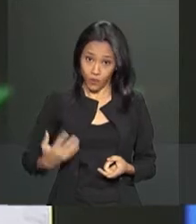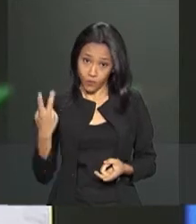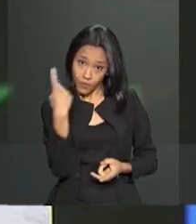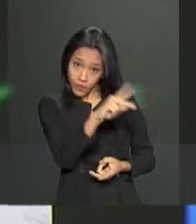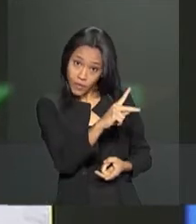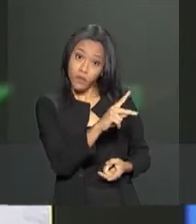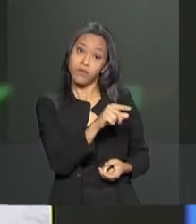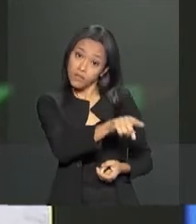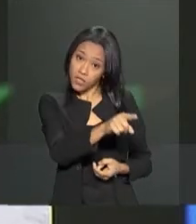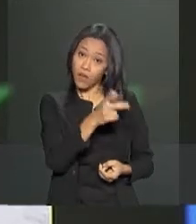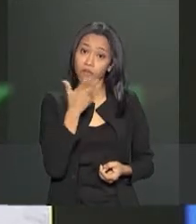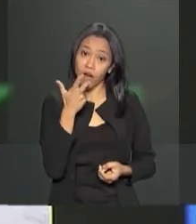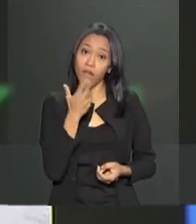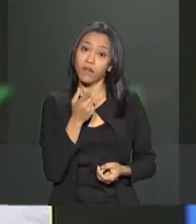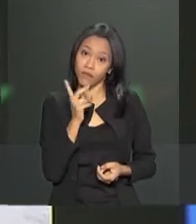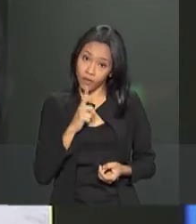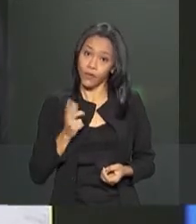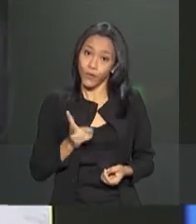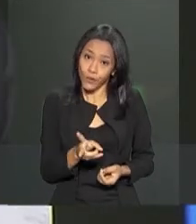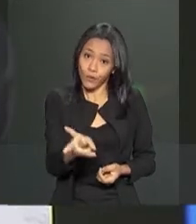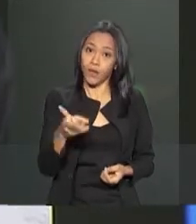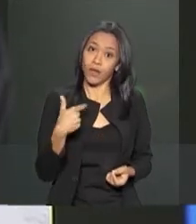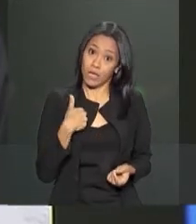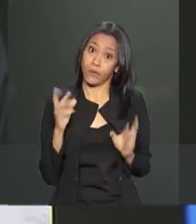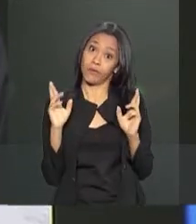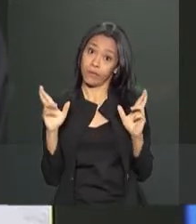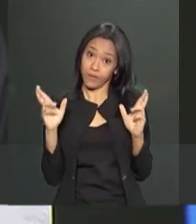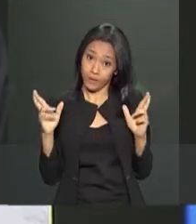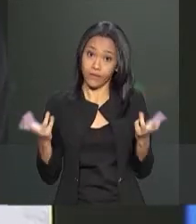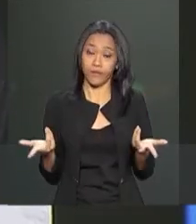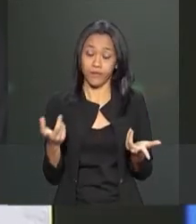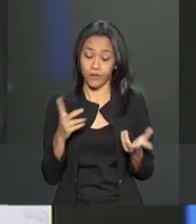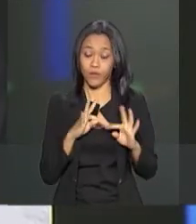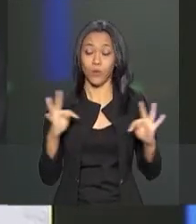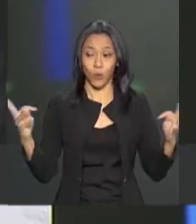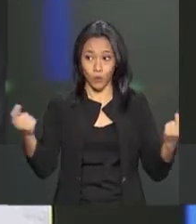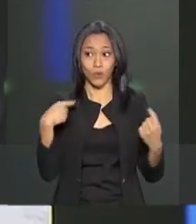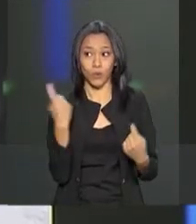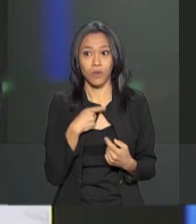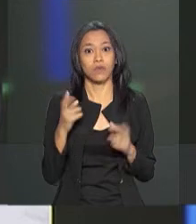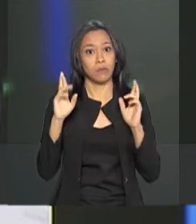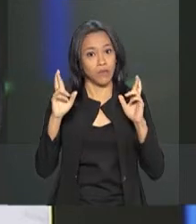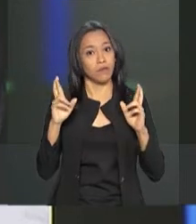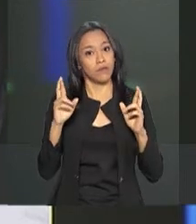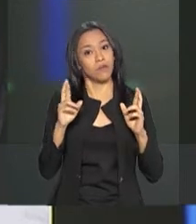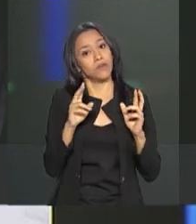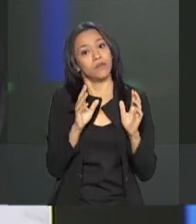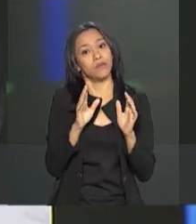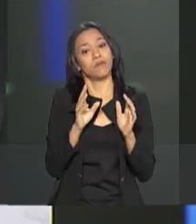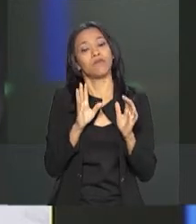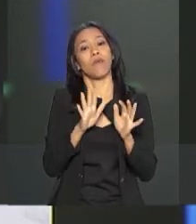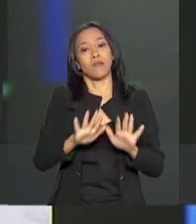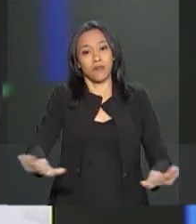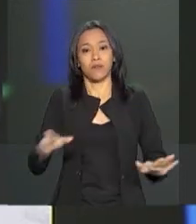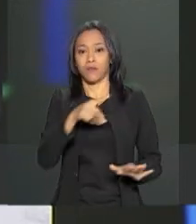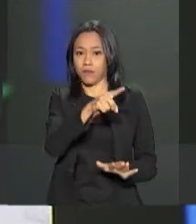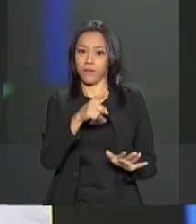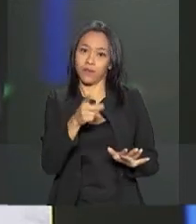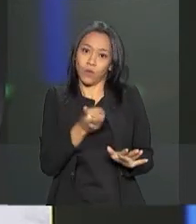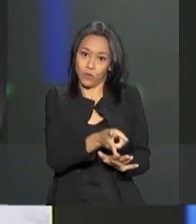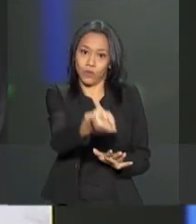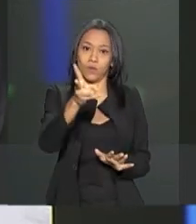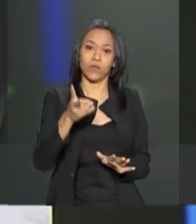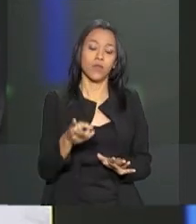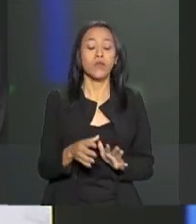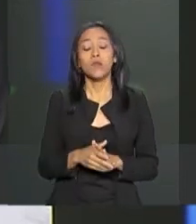dizem que certas coisas têm que continuar. Então, eu espero, nós todos esperamos, que assim seja. Especialmente, que mais do que